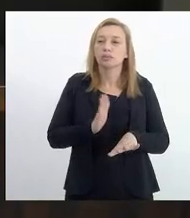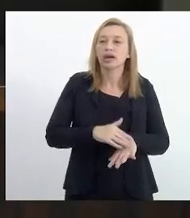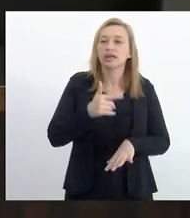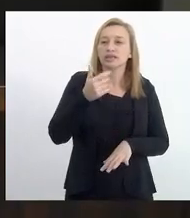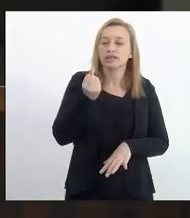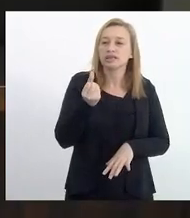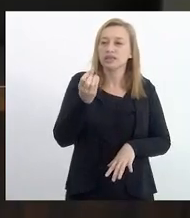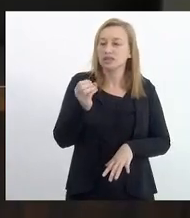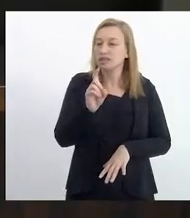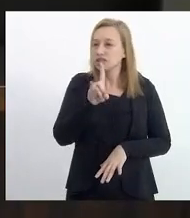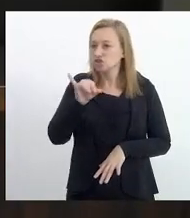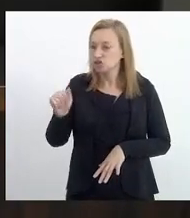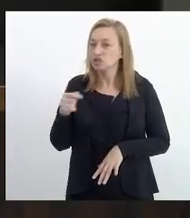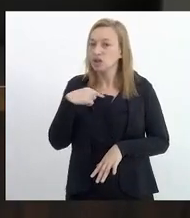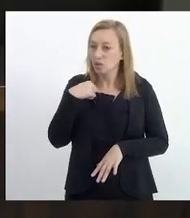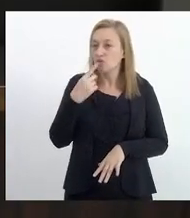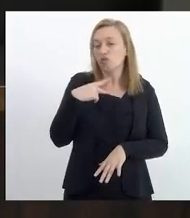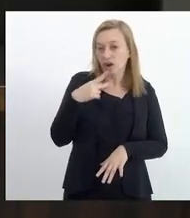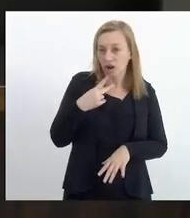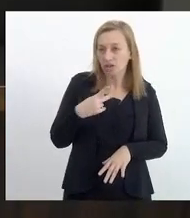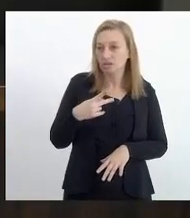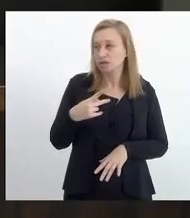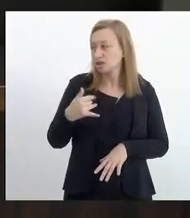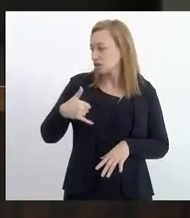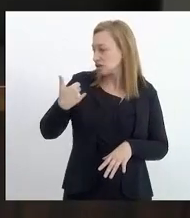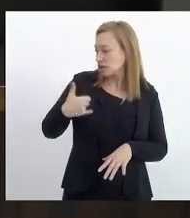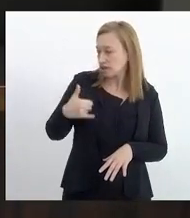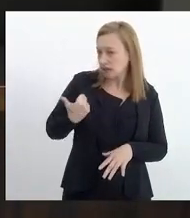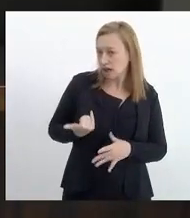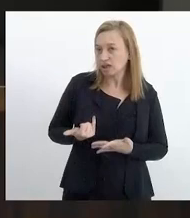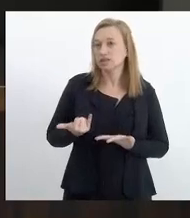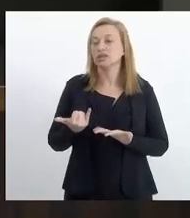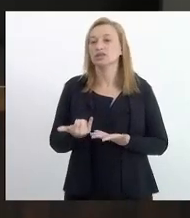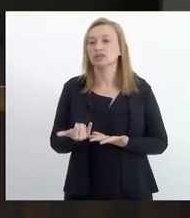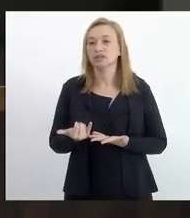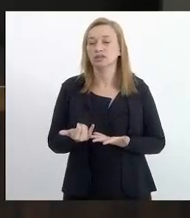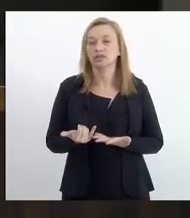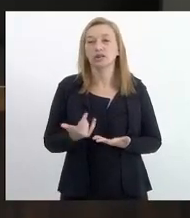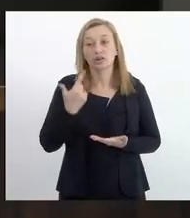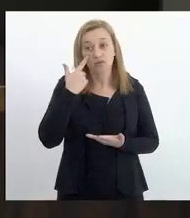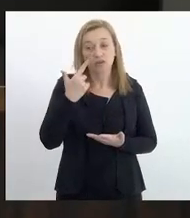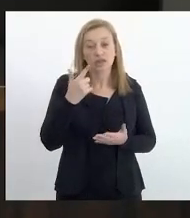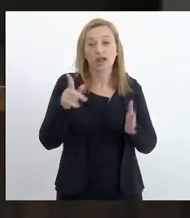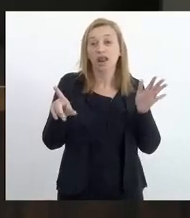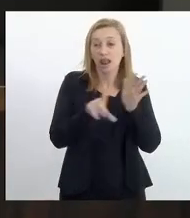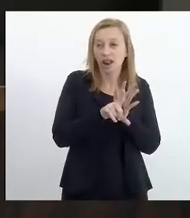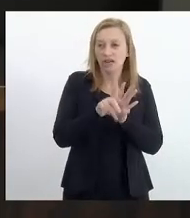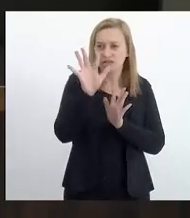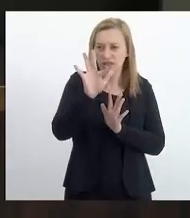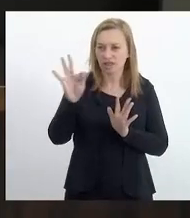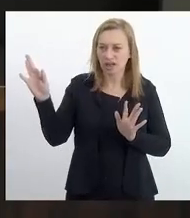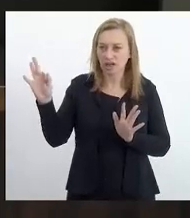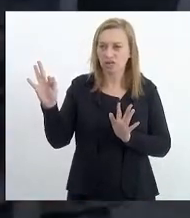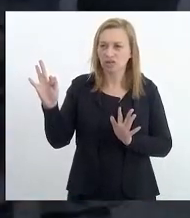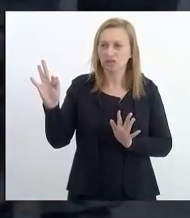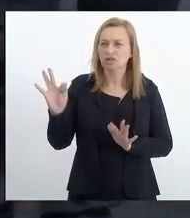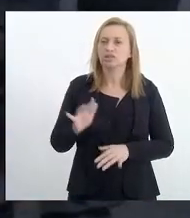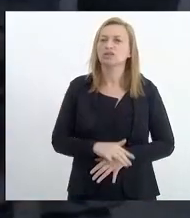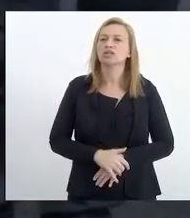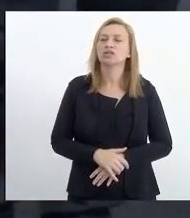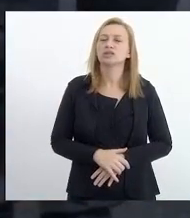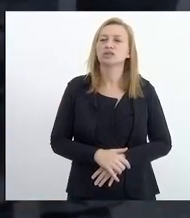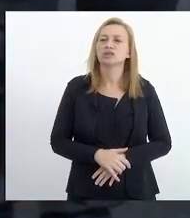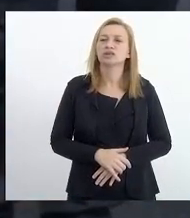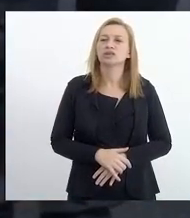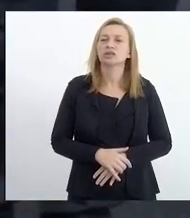dias. A questão da idade nós vamos calibrar porque é lei federal. Não, mas não, a idade está perfeita. A idade está certinha. Em